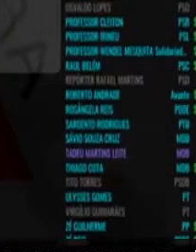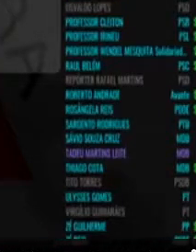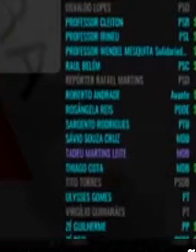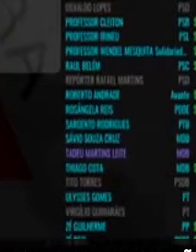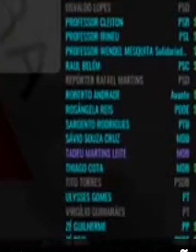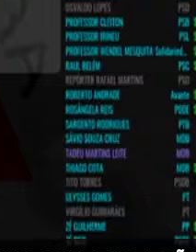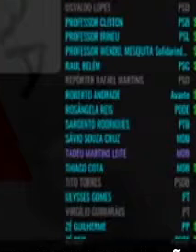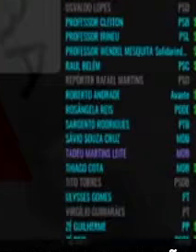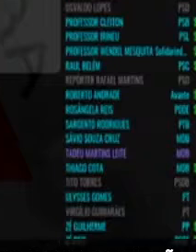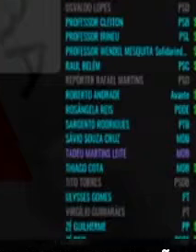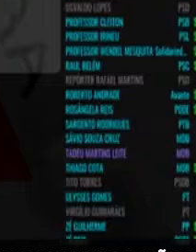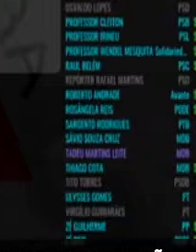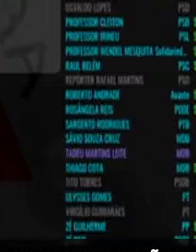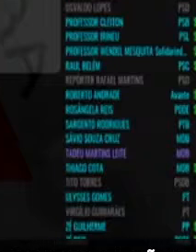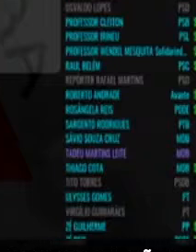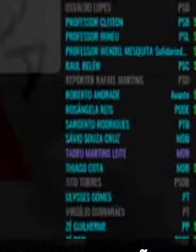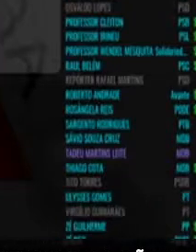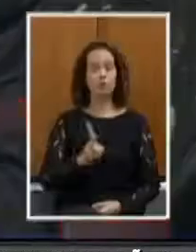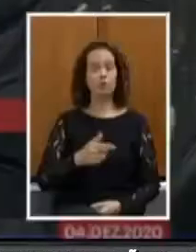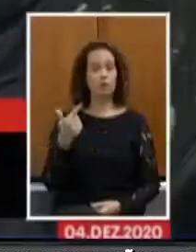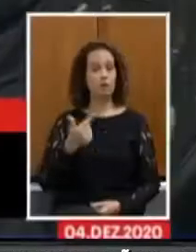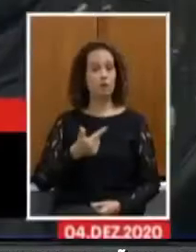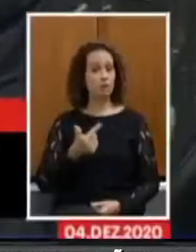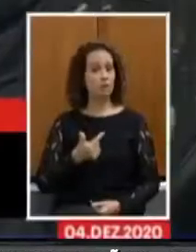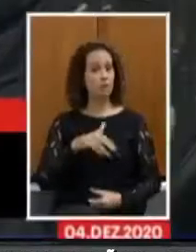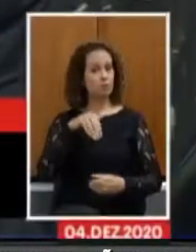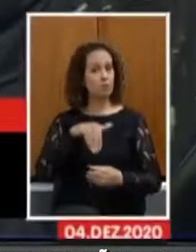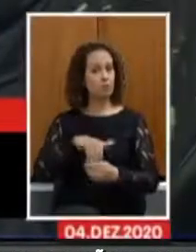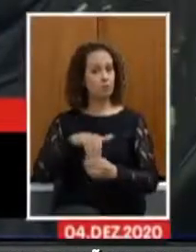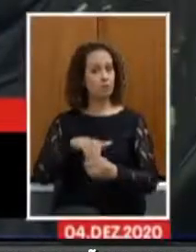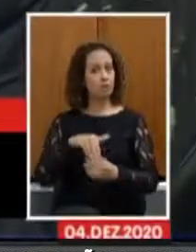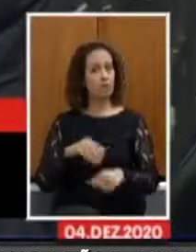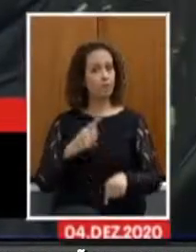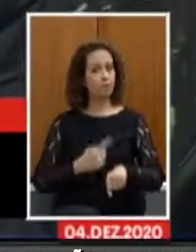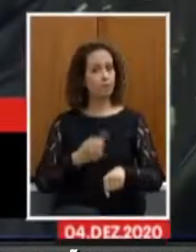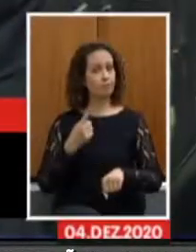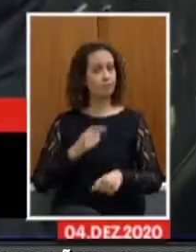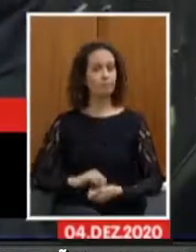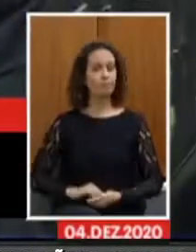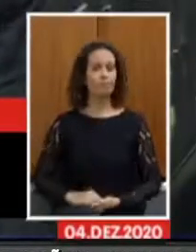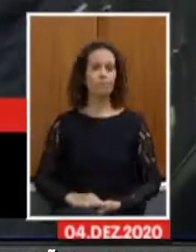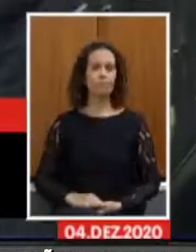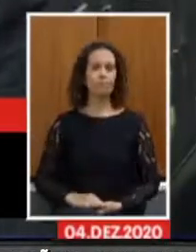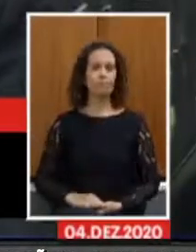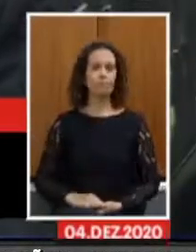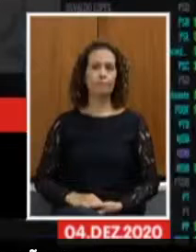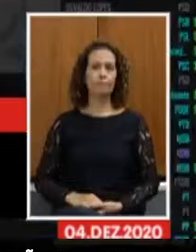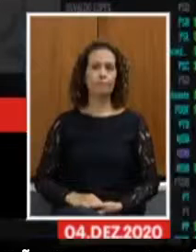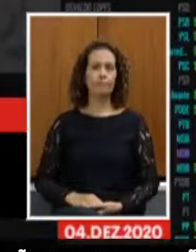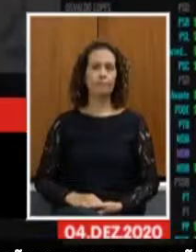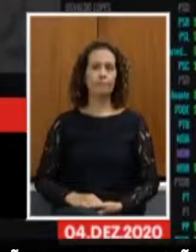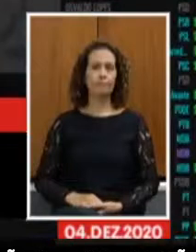A presidência vai proceder à segunda chamada de votação. Em votação.